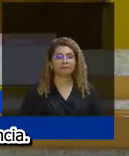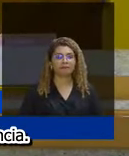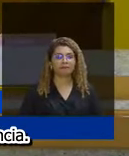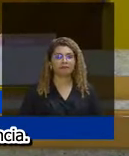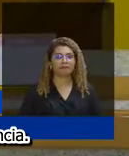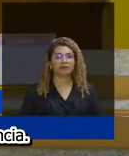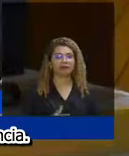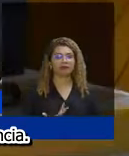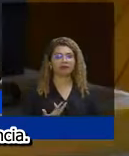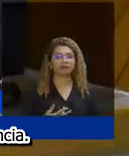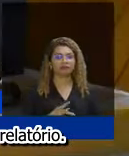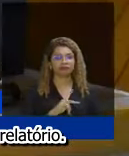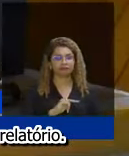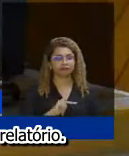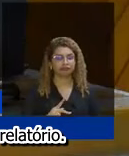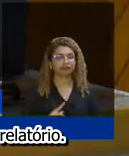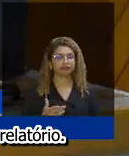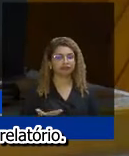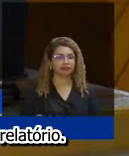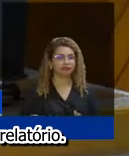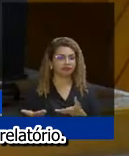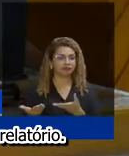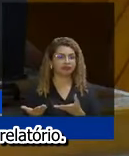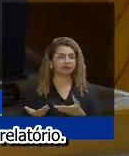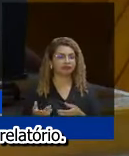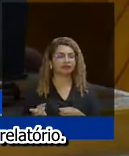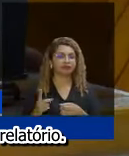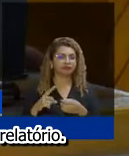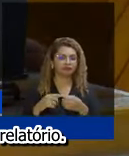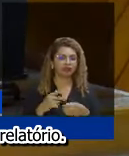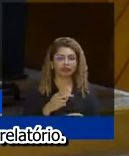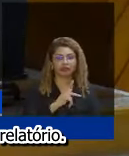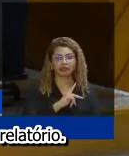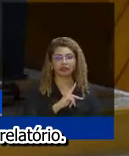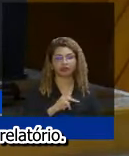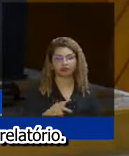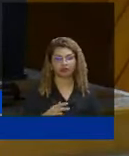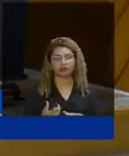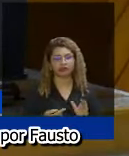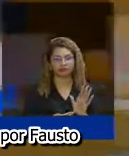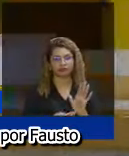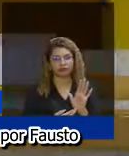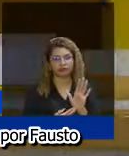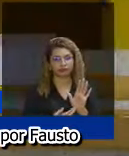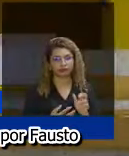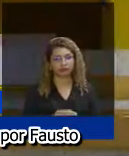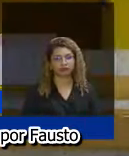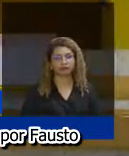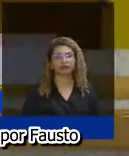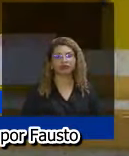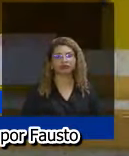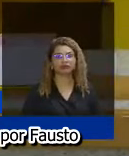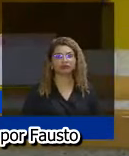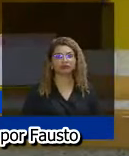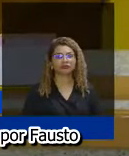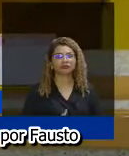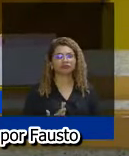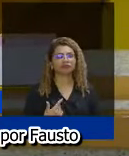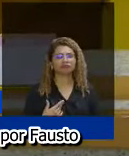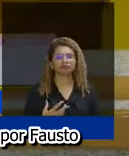então, está com a presidência. Obrigado, e retorno a palavra a Vossa Excelência para o relatório. Excelências, trata-se de embargo